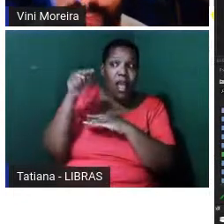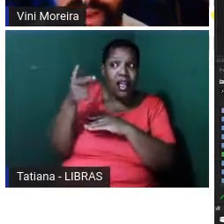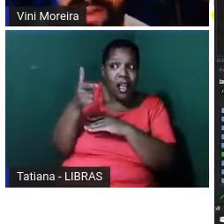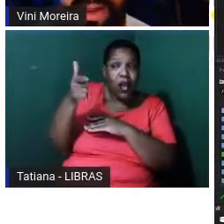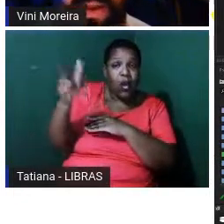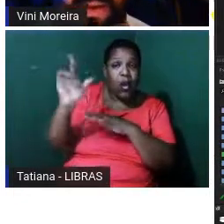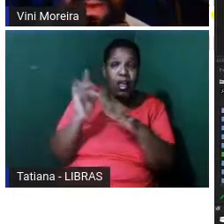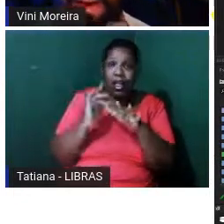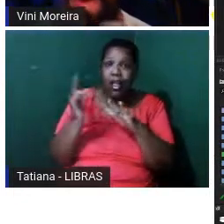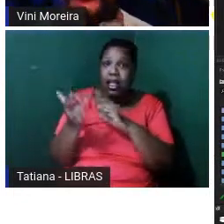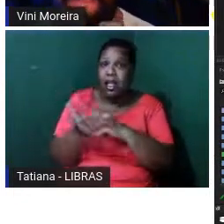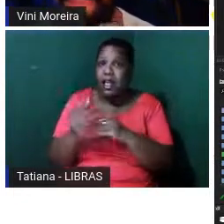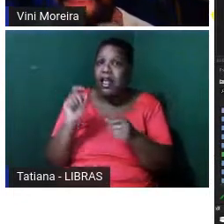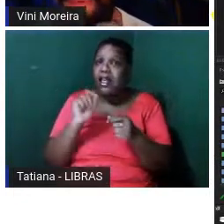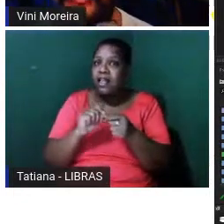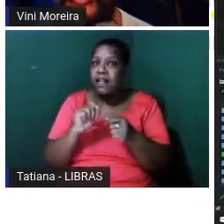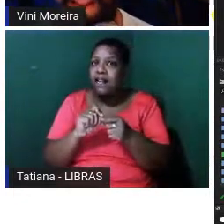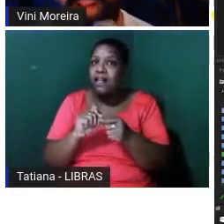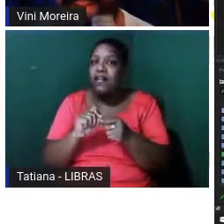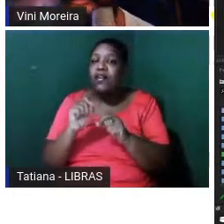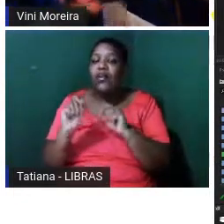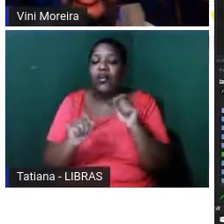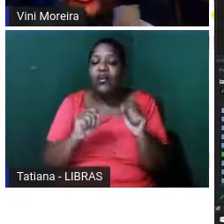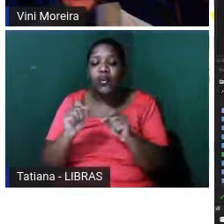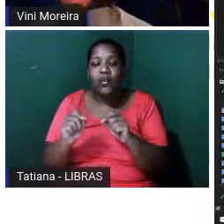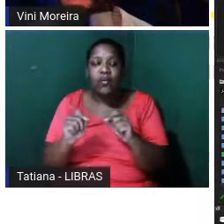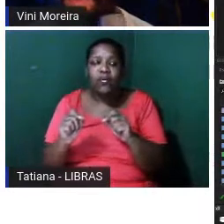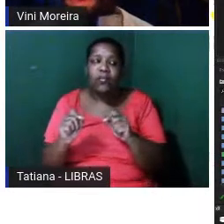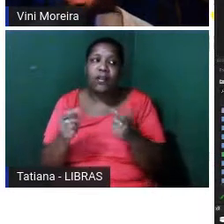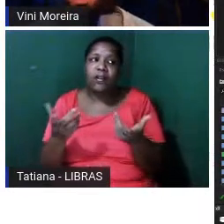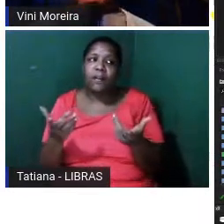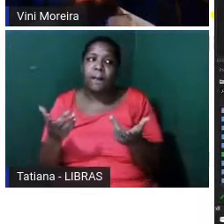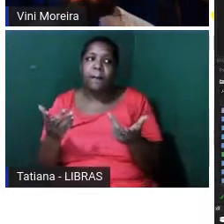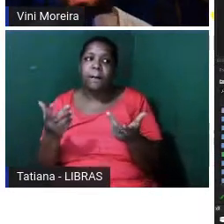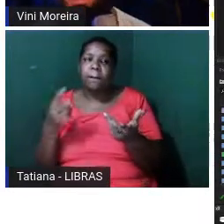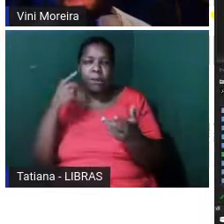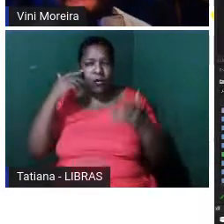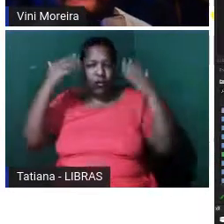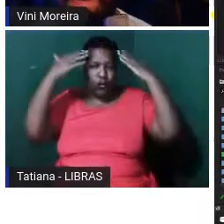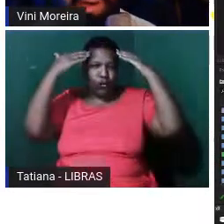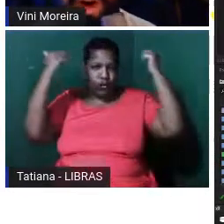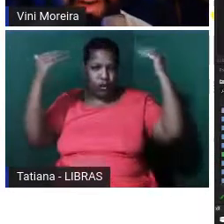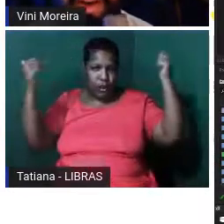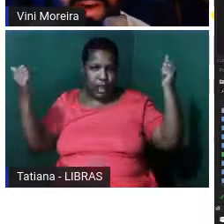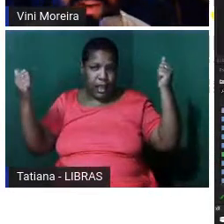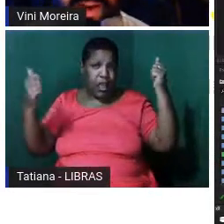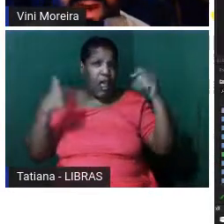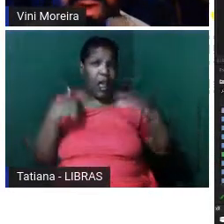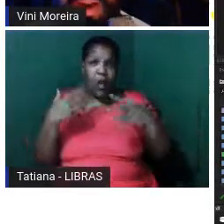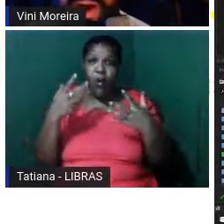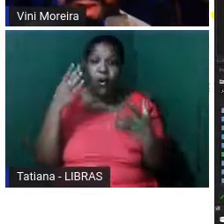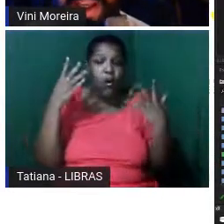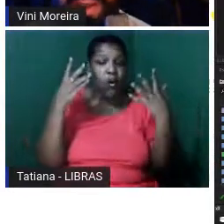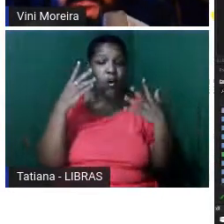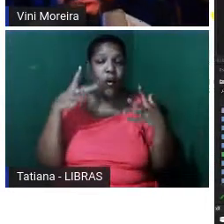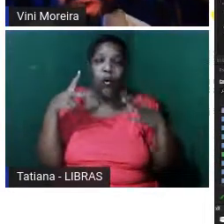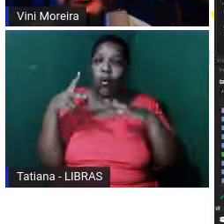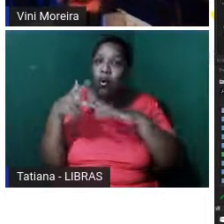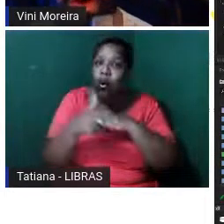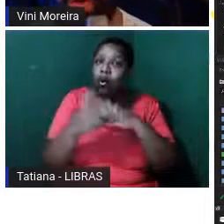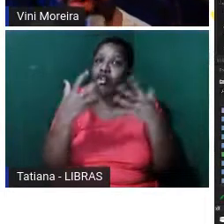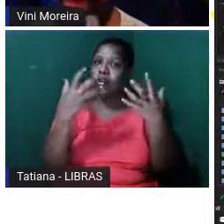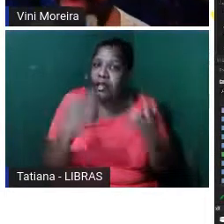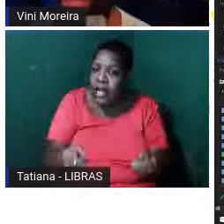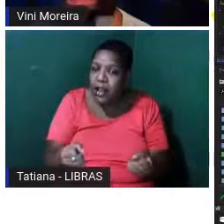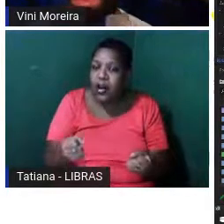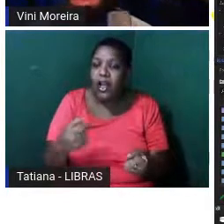rede social o que fez ele e como é que fez o sucesso dele foi o corte seco o negócio aquele